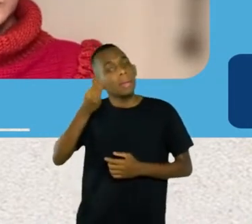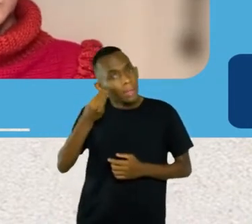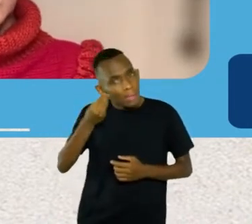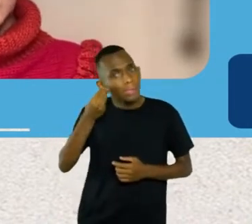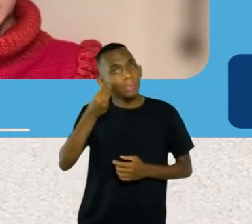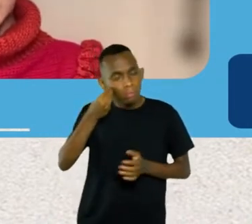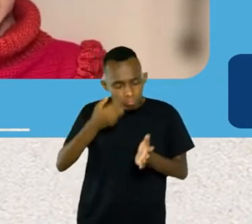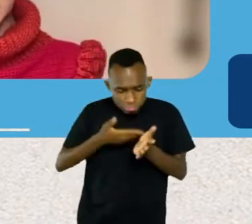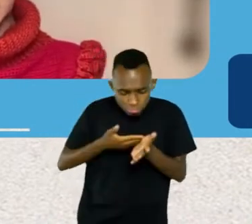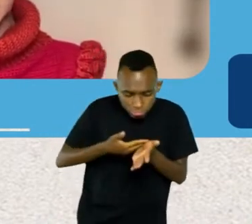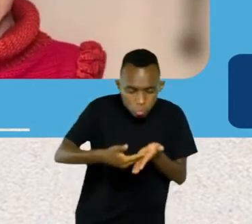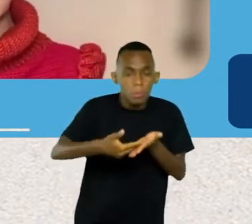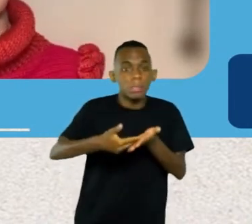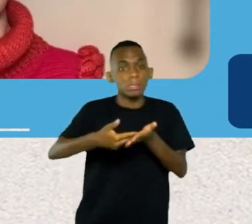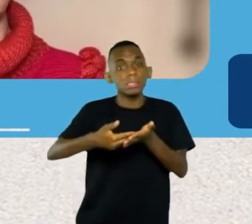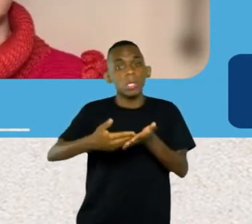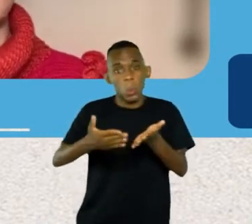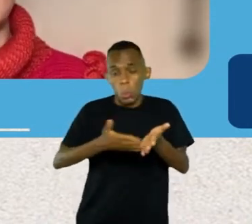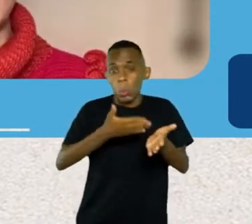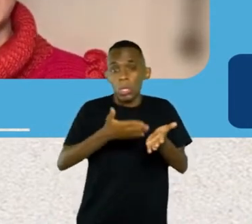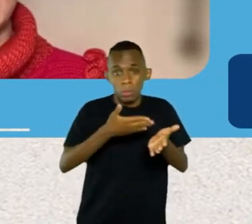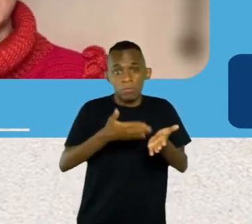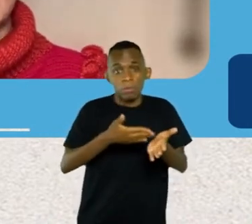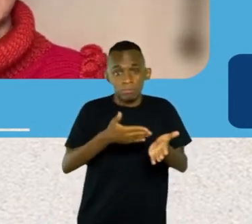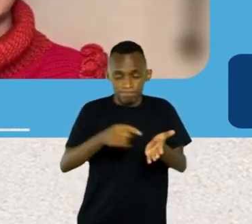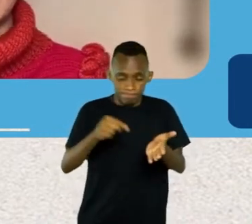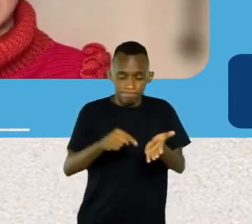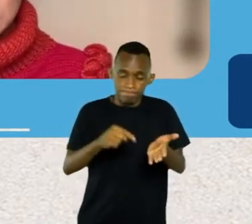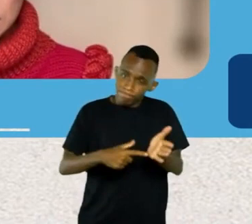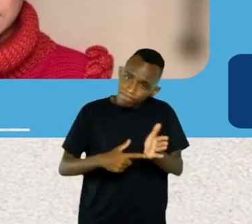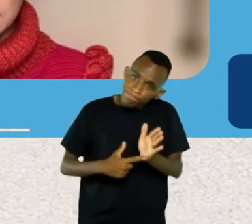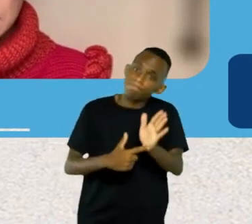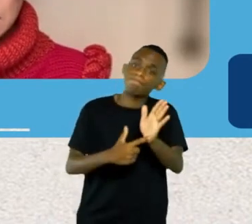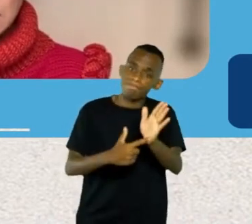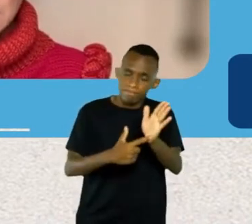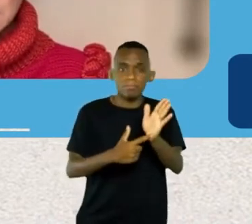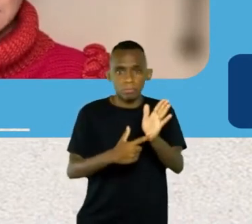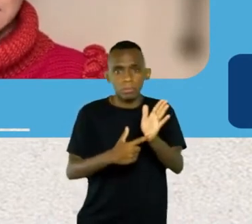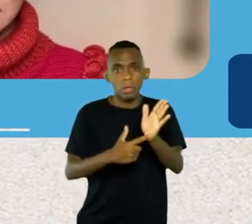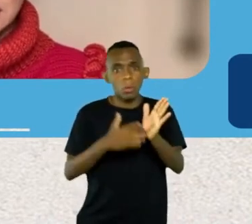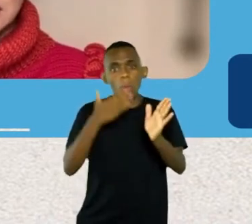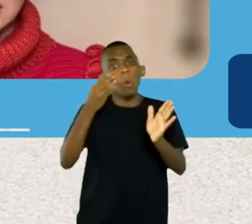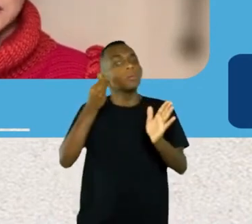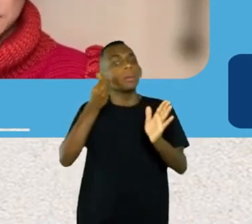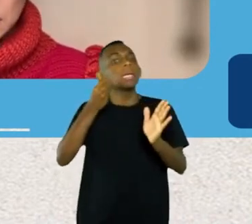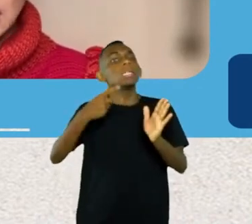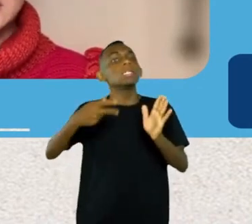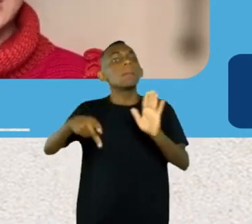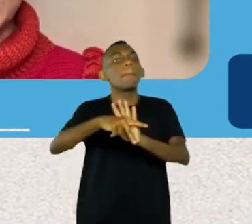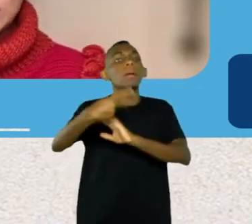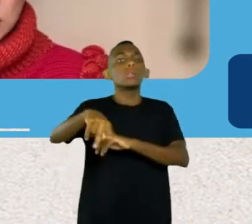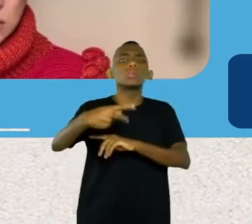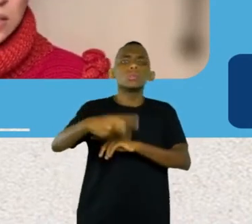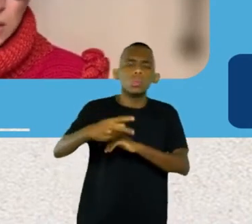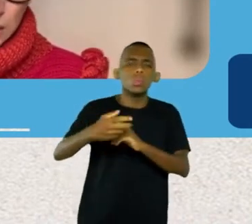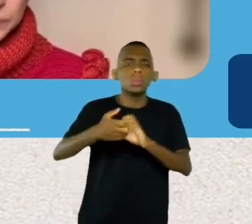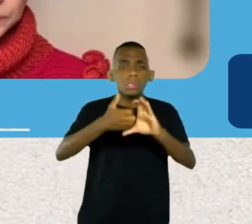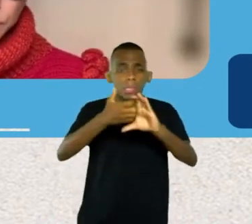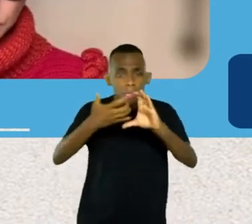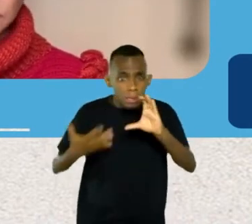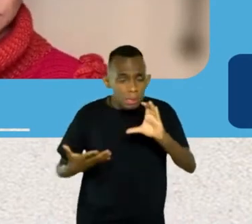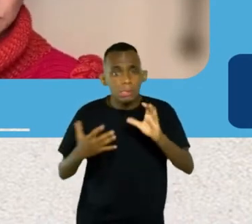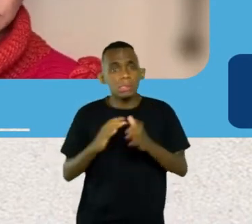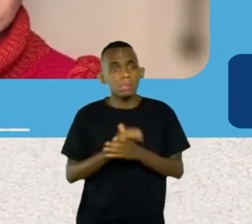né, que esse livro traz essas, esses modos, né, que A você luz, encontrou